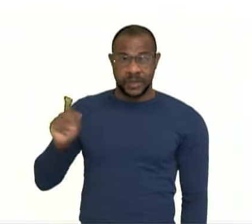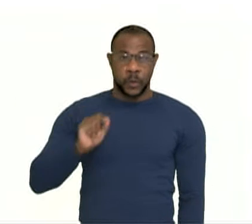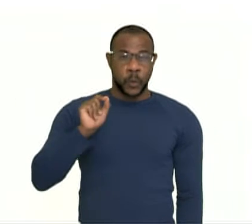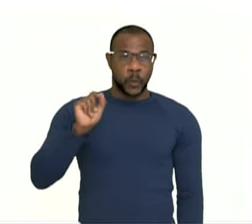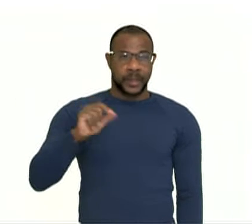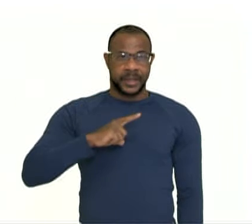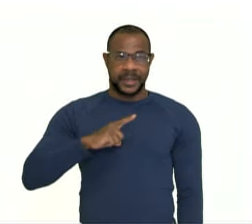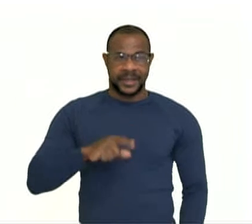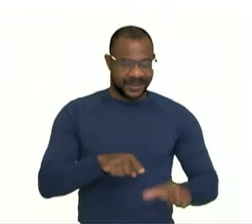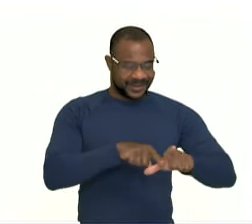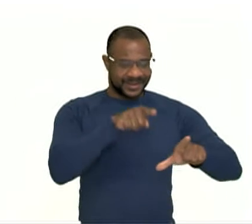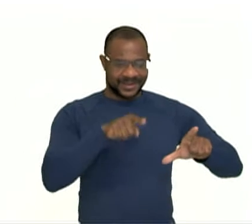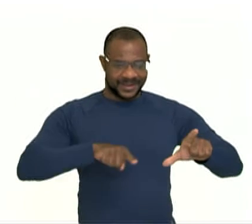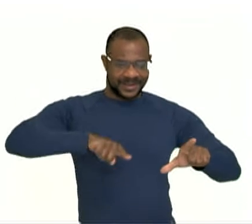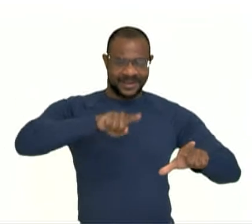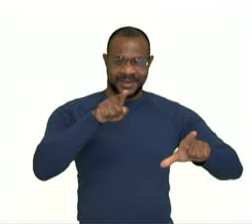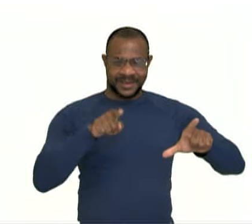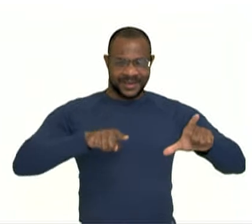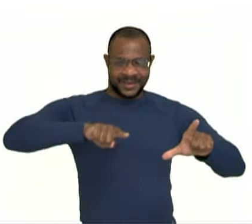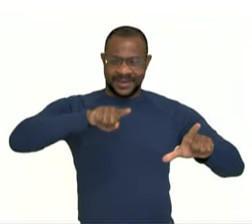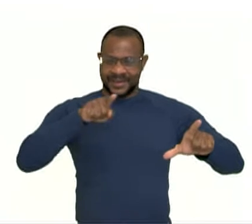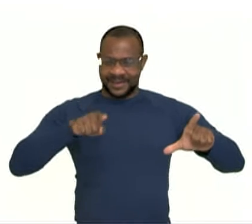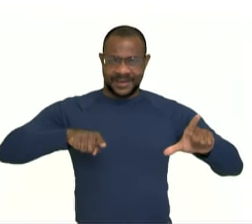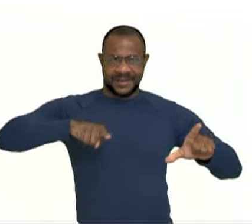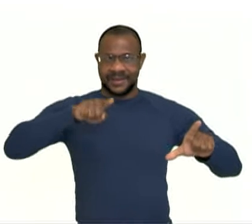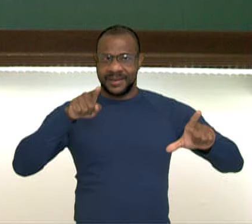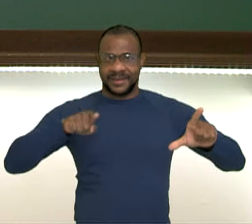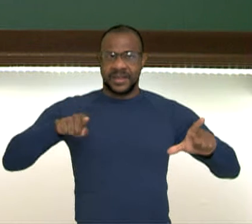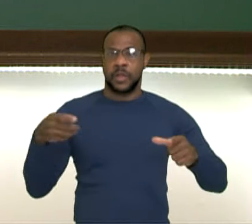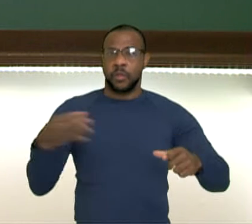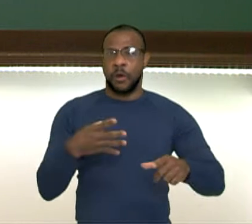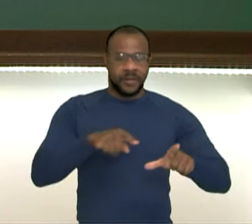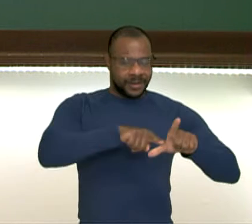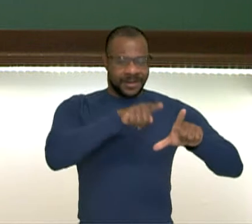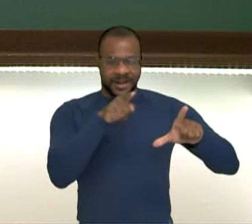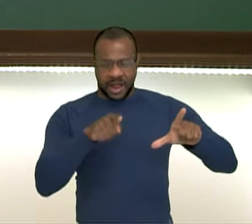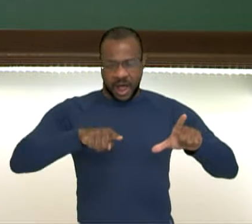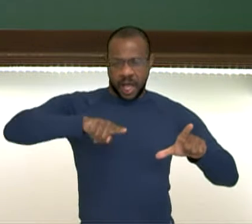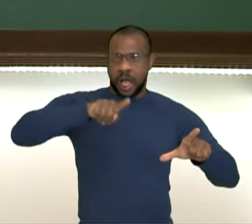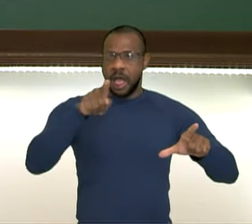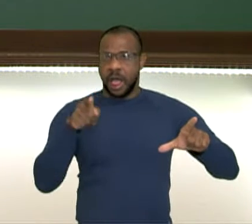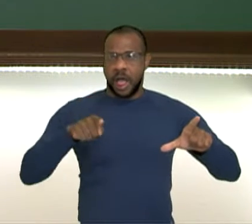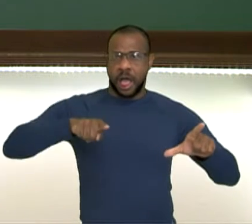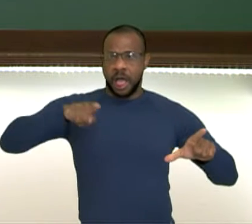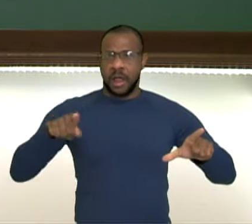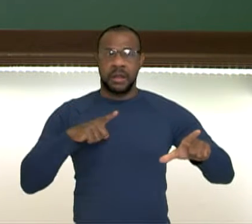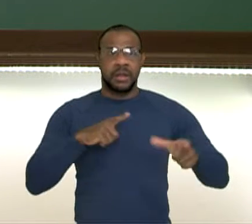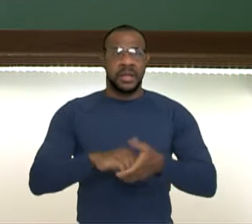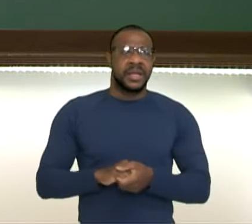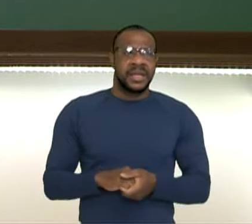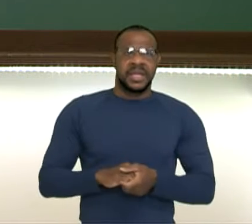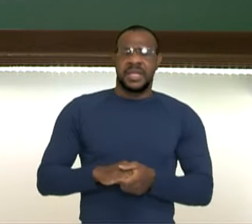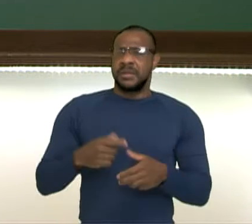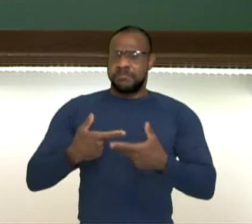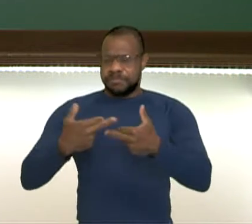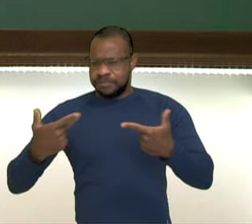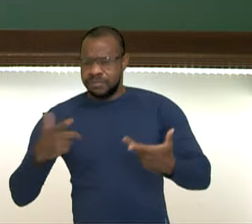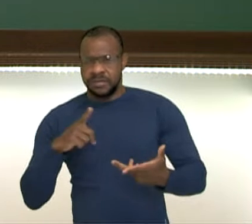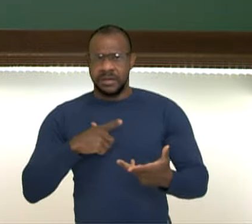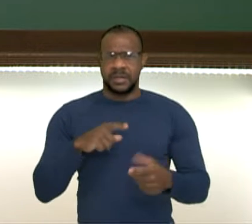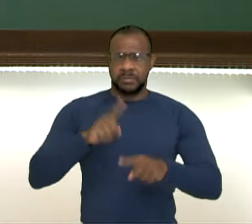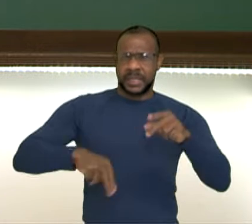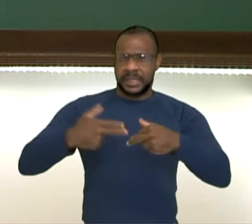síntese aditiva, onde que formam essas novas ondas, tá? Em eletrônica, é a forma da